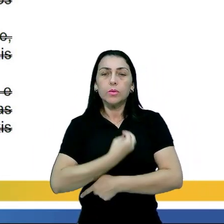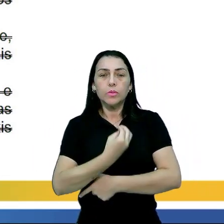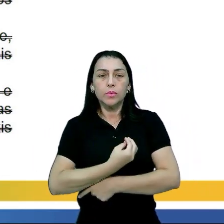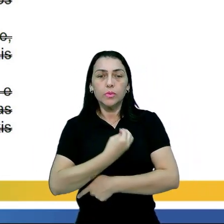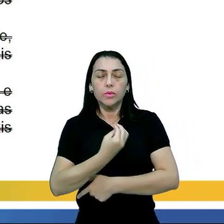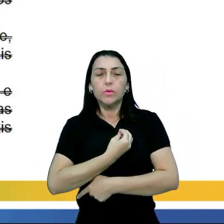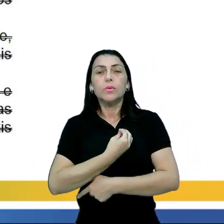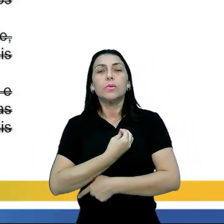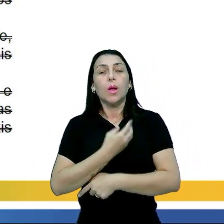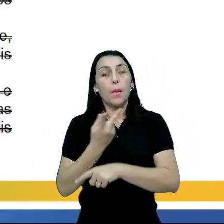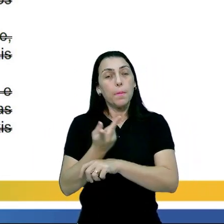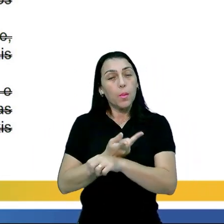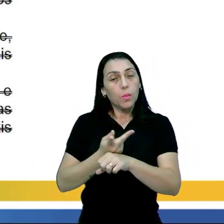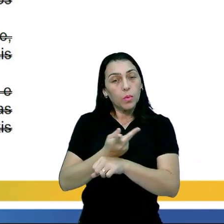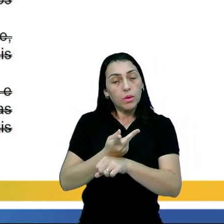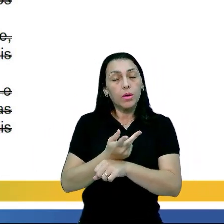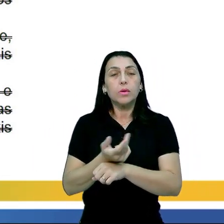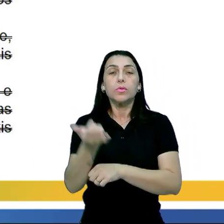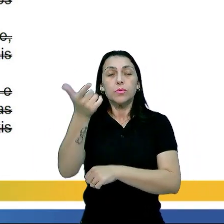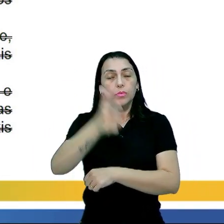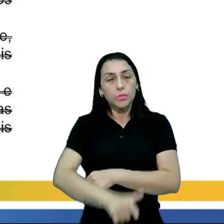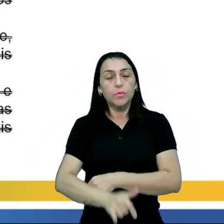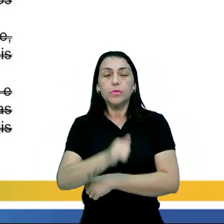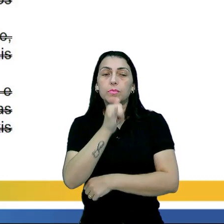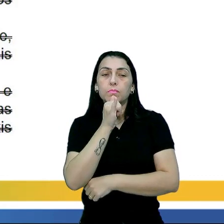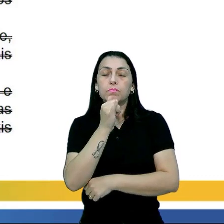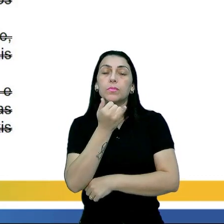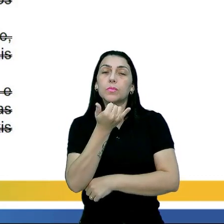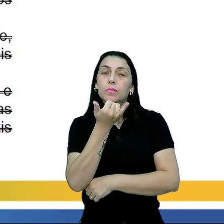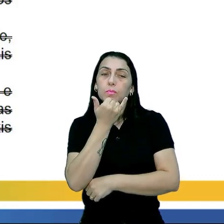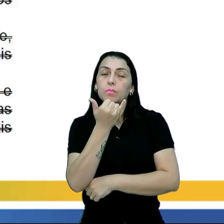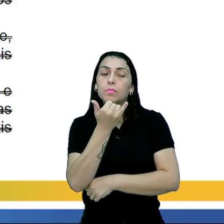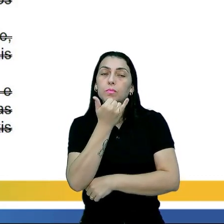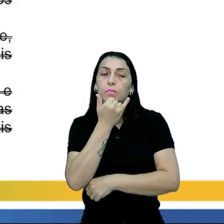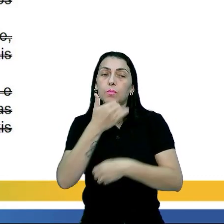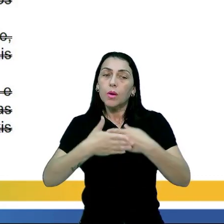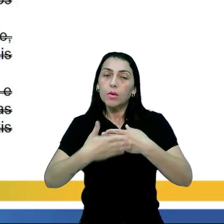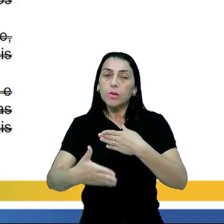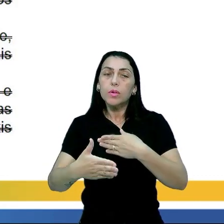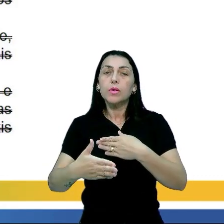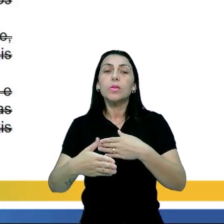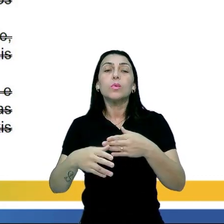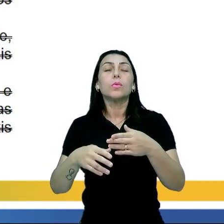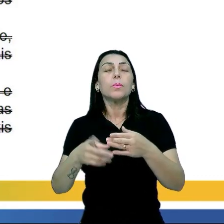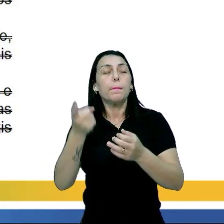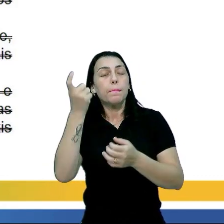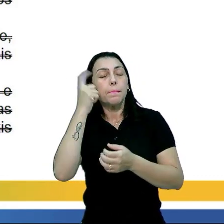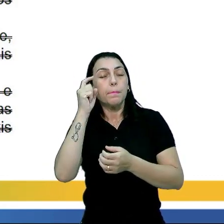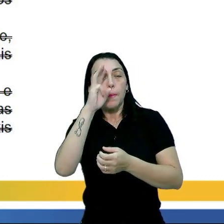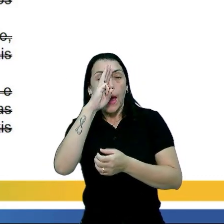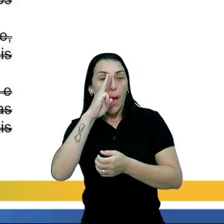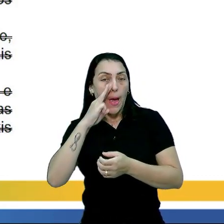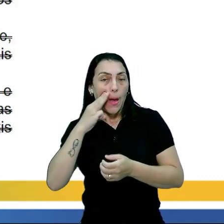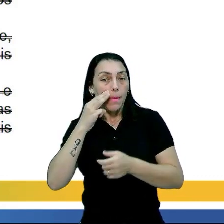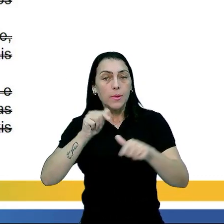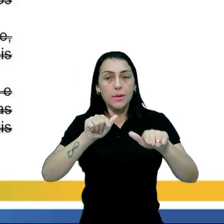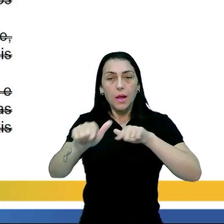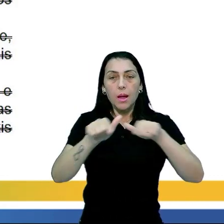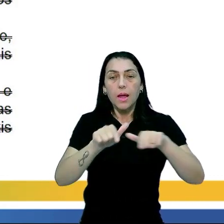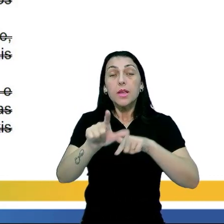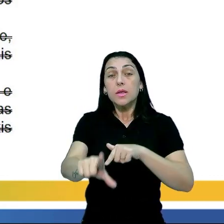sobrevivência, aliás, vamos no enunciado da questão novamente. Partindo das concepções marxianas sobre o